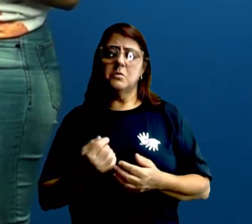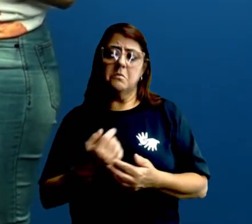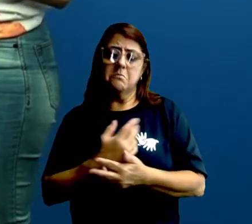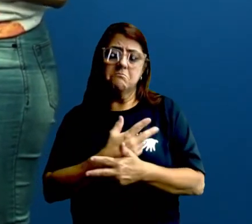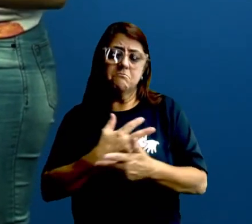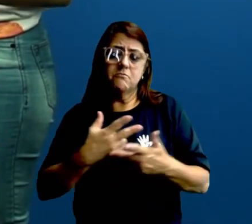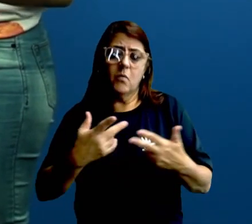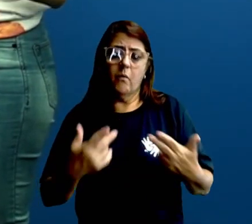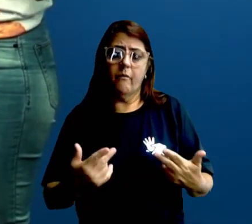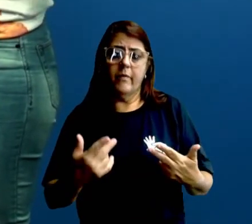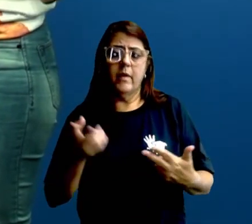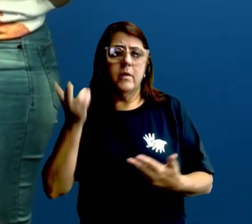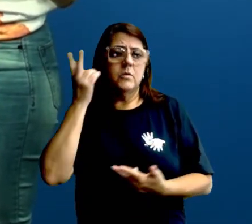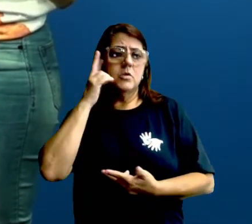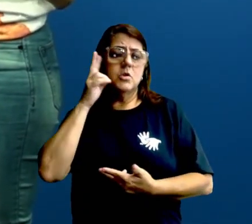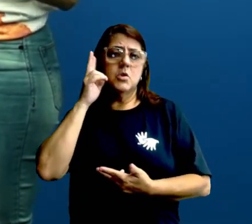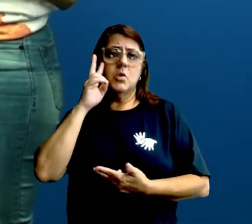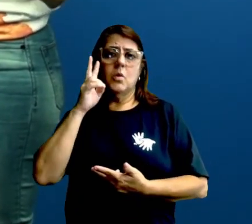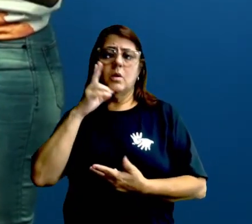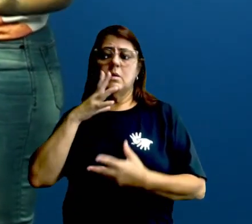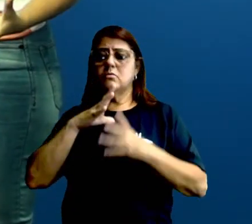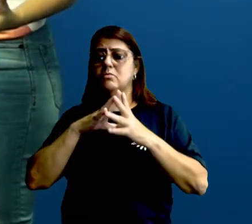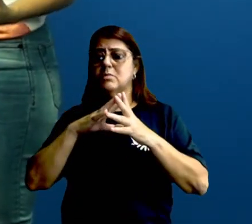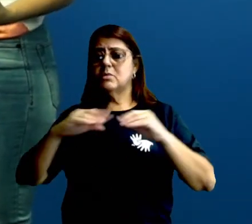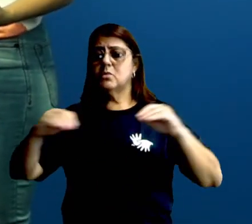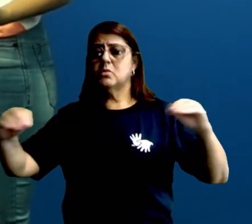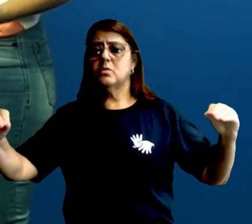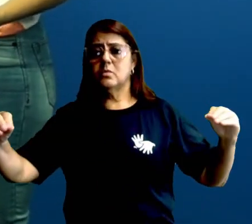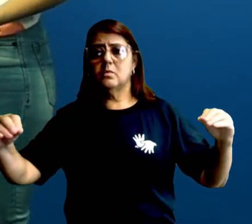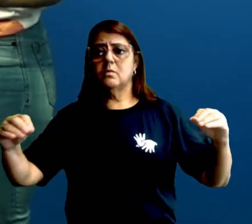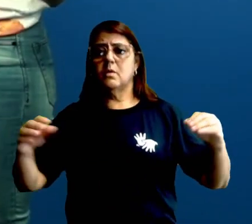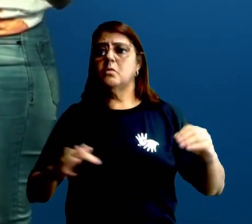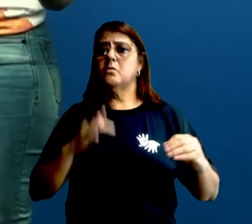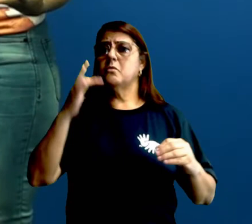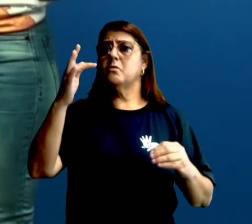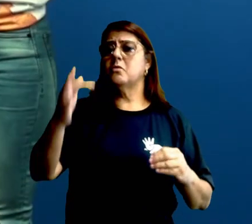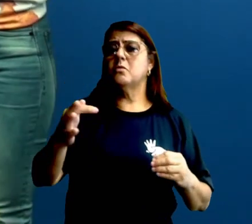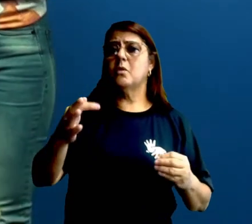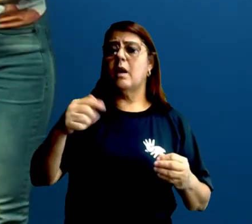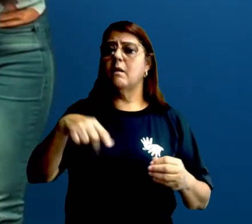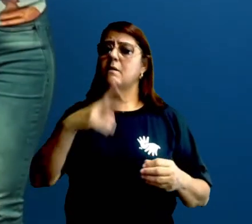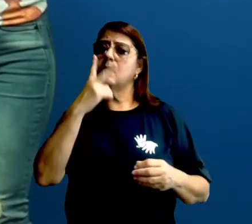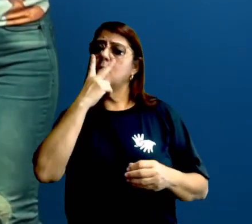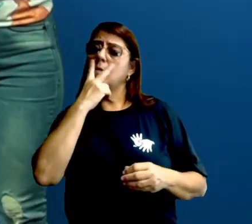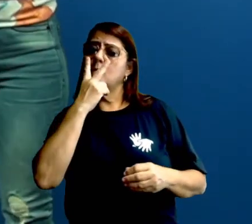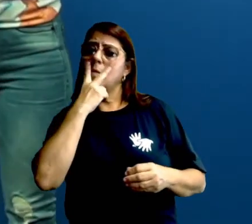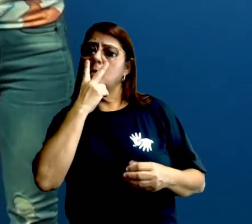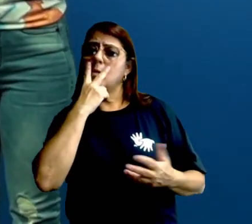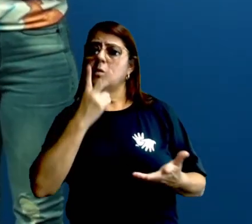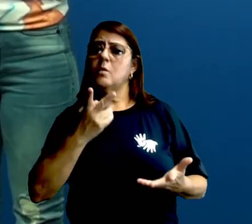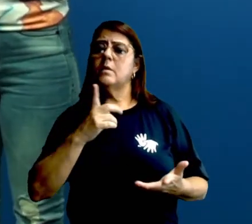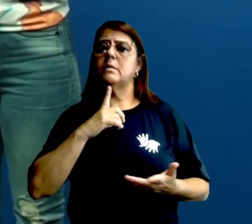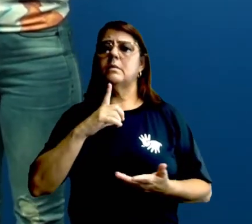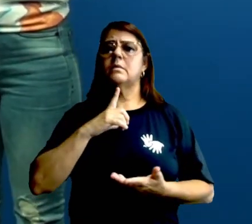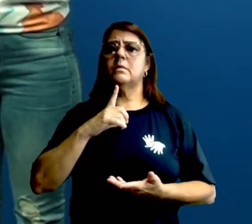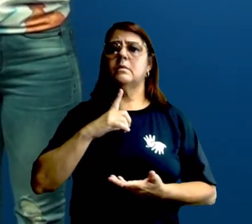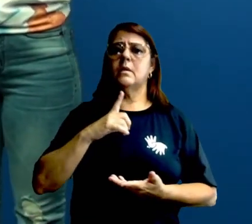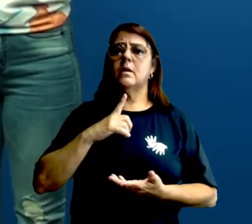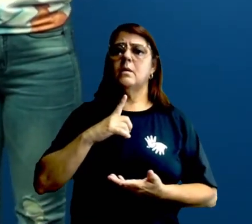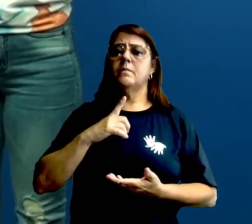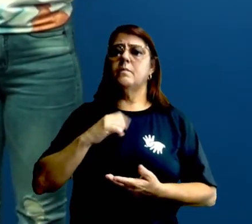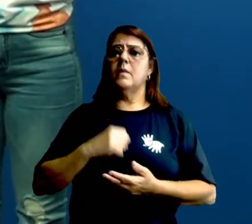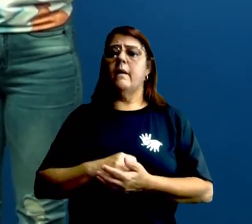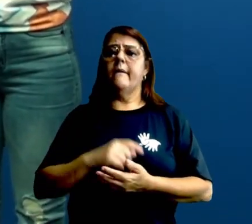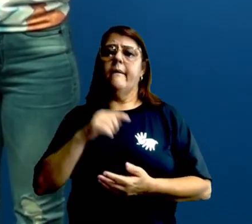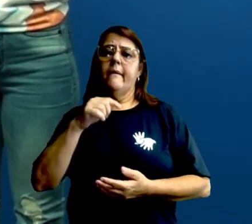perpetuação ou que muito da nossa história não se perca. Imaginem só quem é aqui de Vitória de Santo Antão, que nós temos